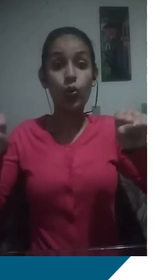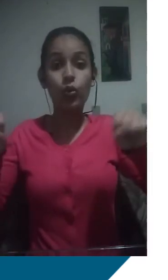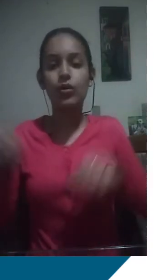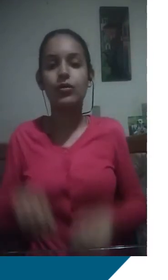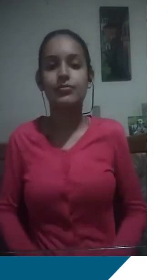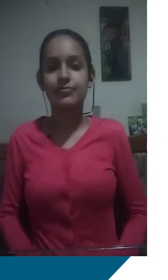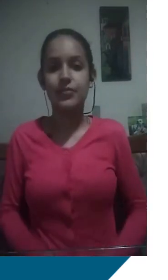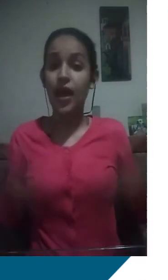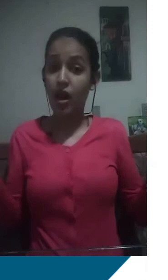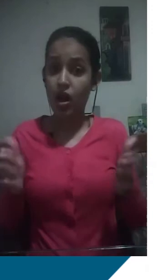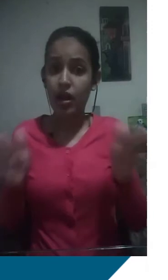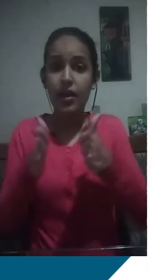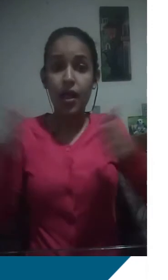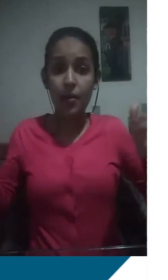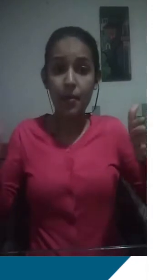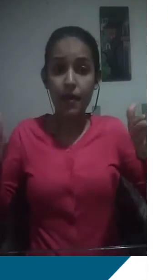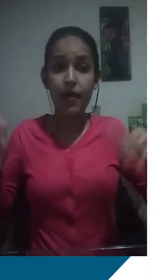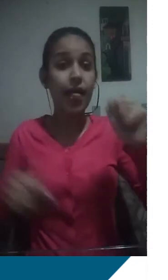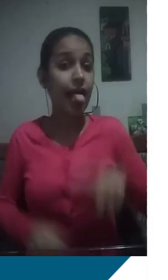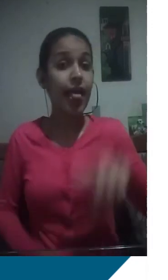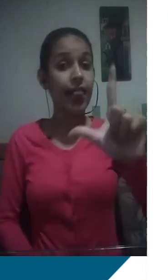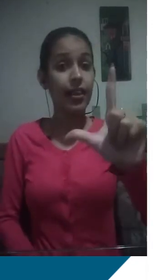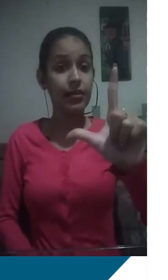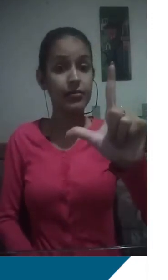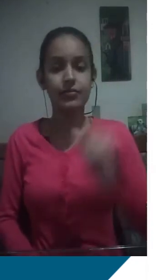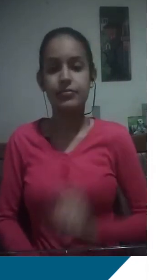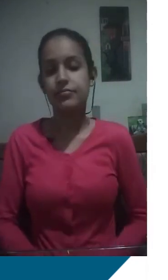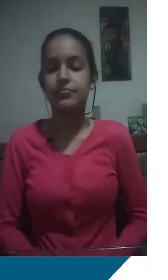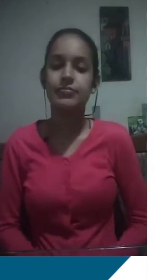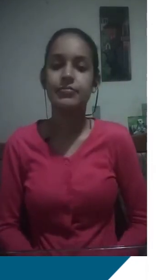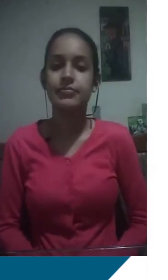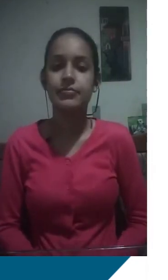final é L. Chamo de L, tá? Uma letra genérica. Okay.